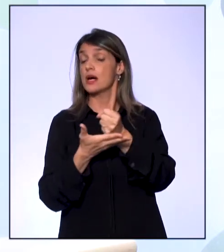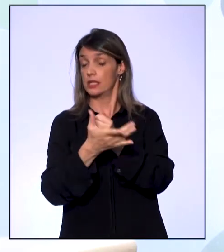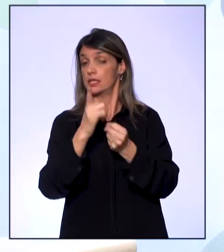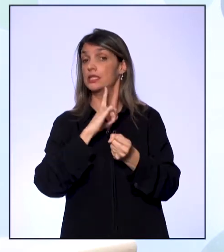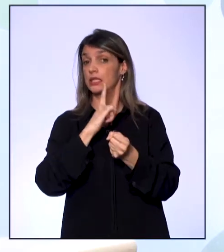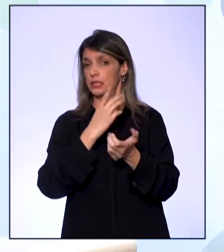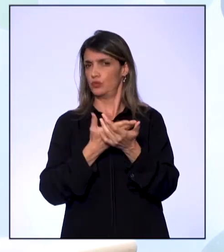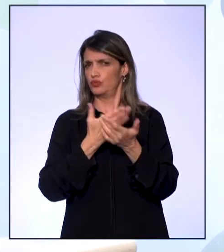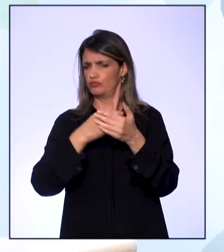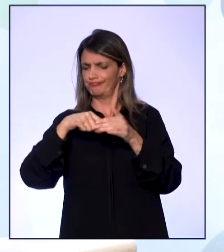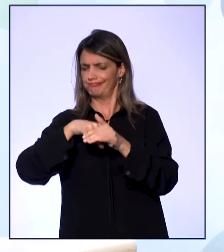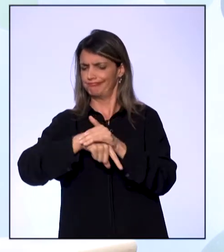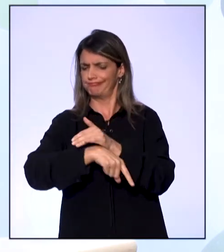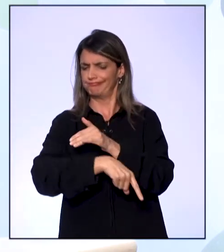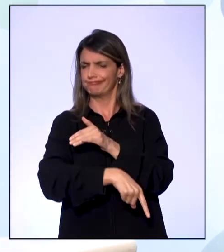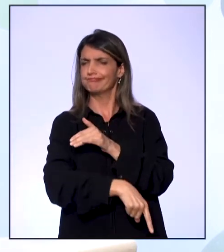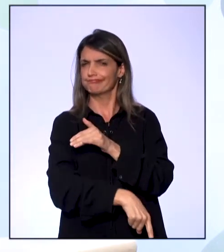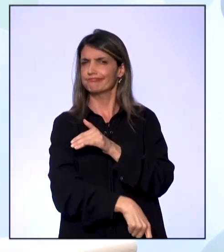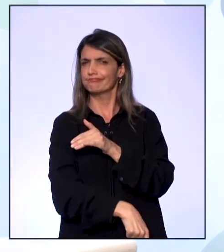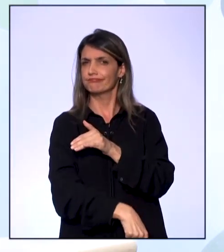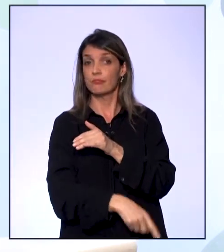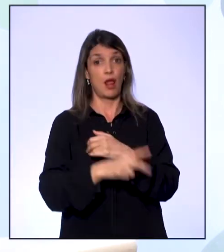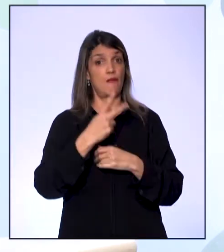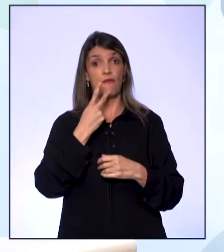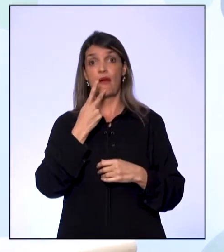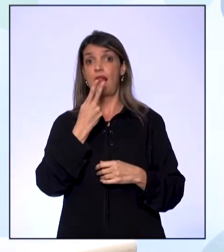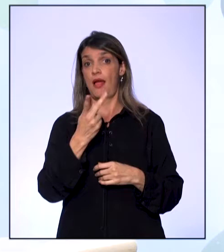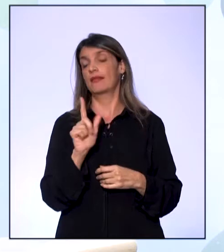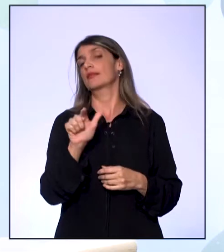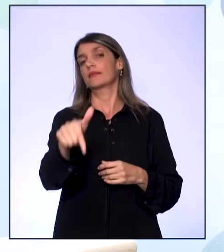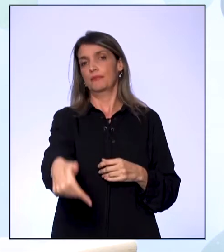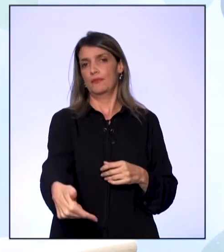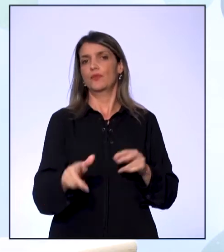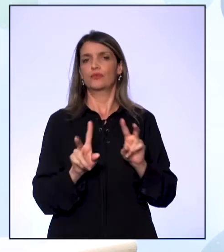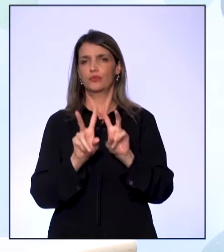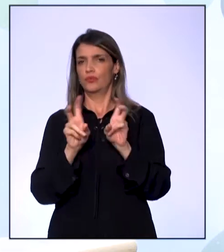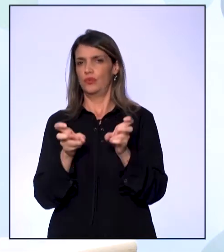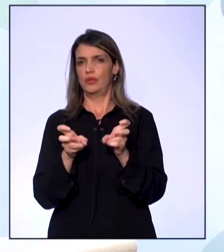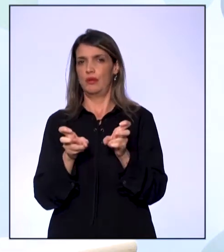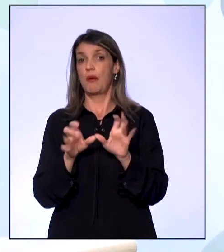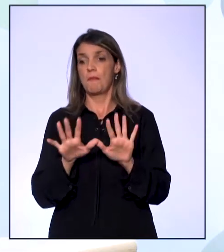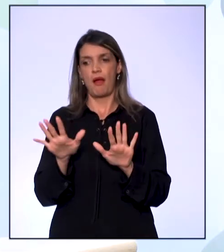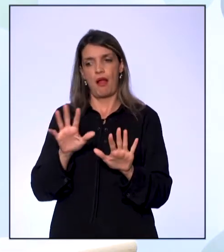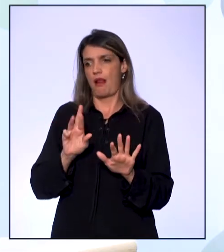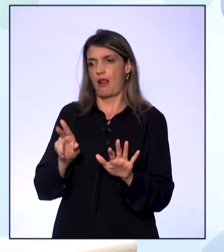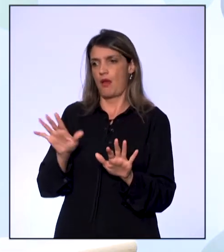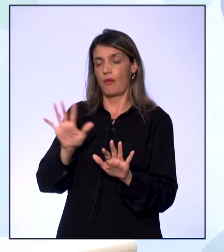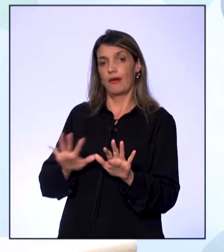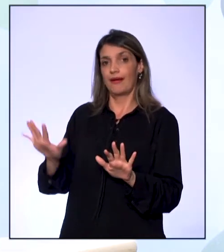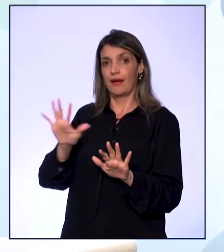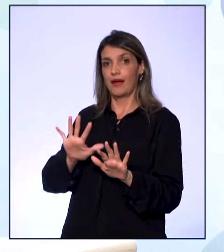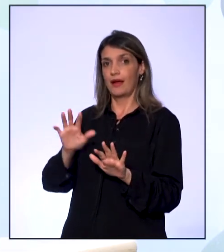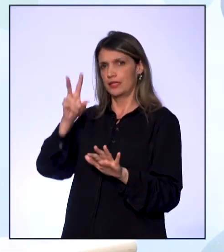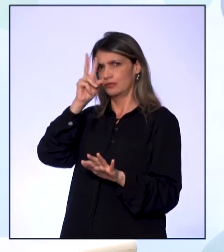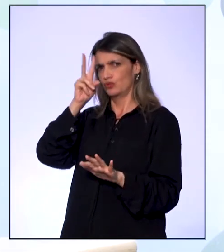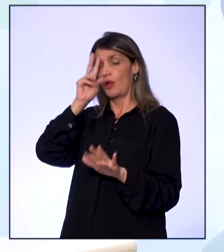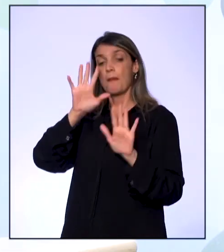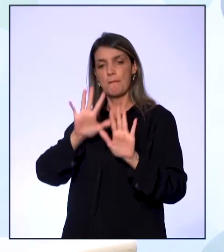vai se aprofundando cada vez mais para poder falar sobre aquele tema, mesmo que não seja a área dele, que é